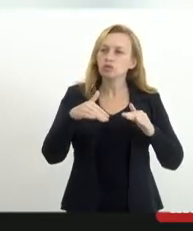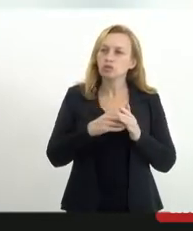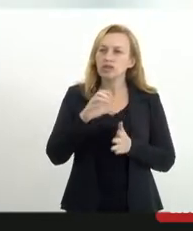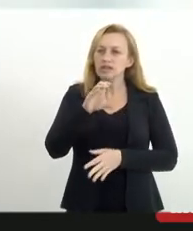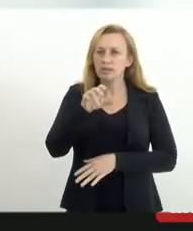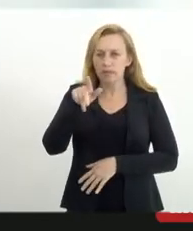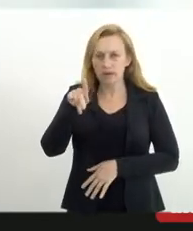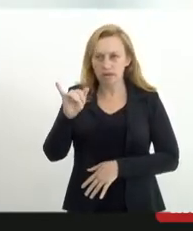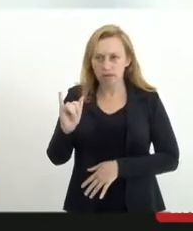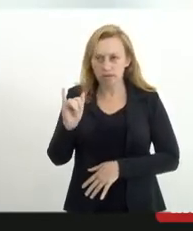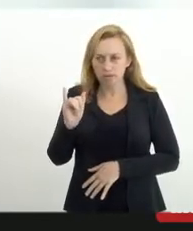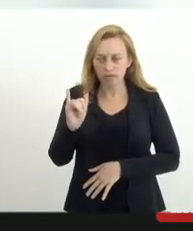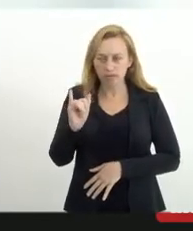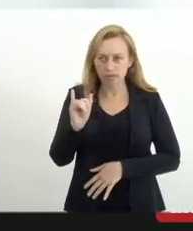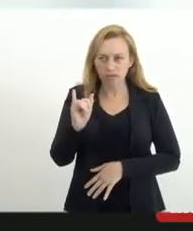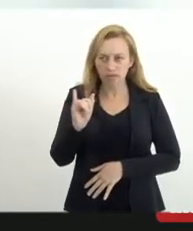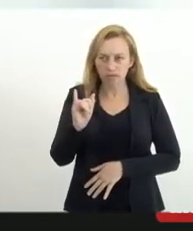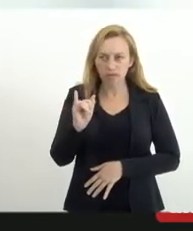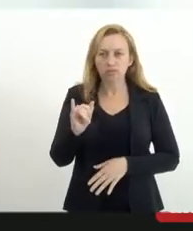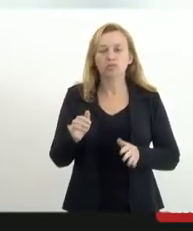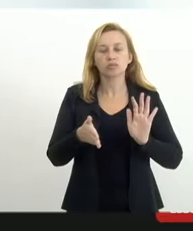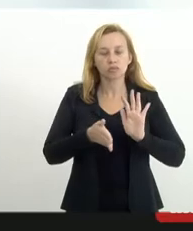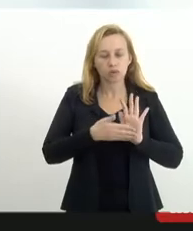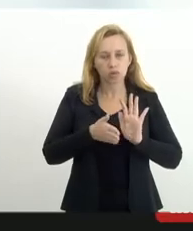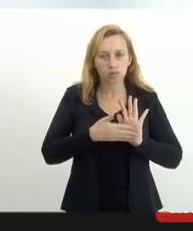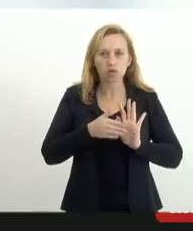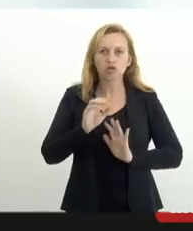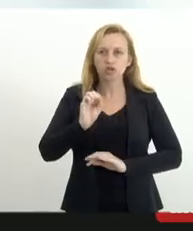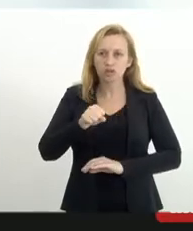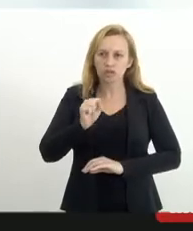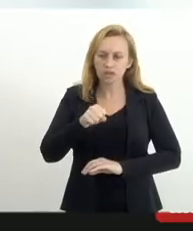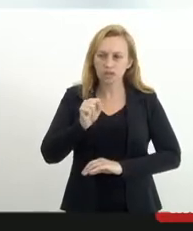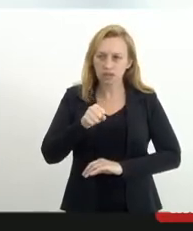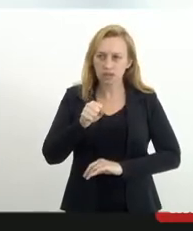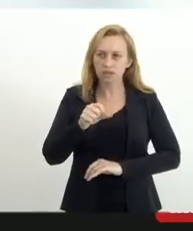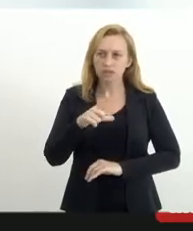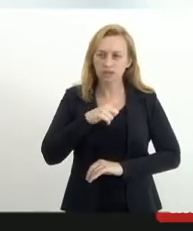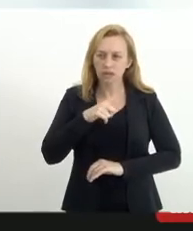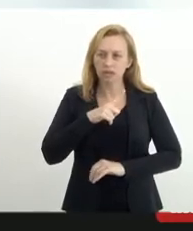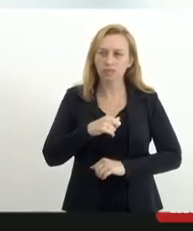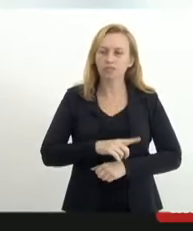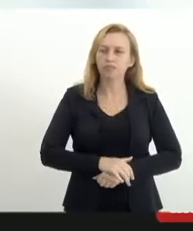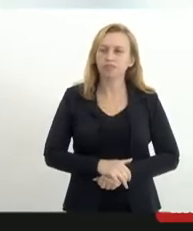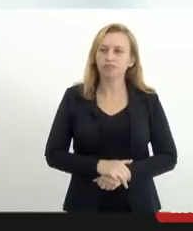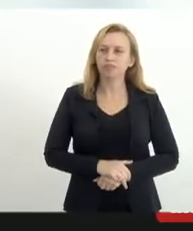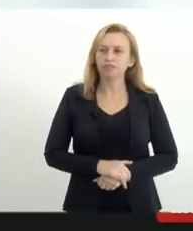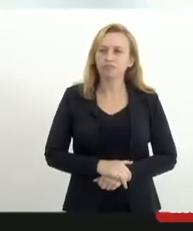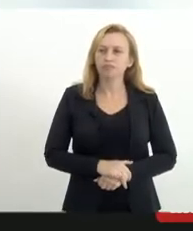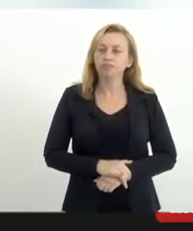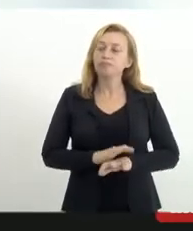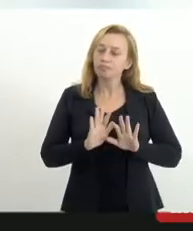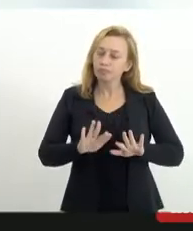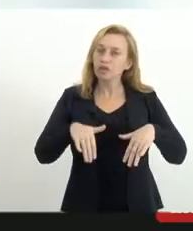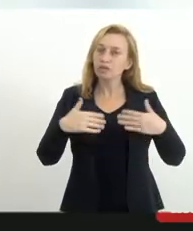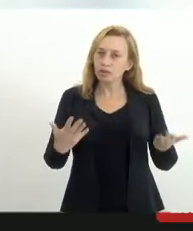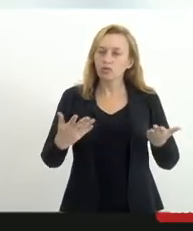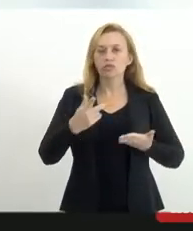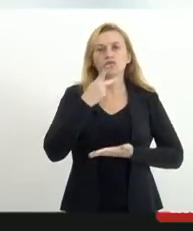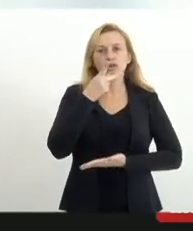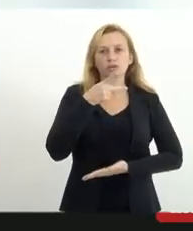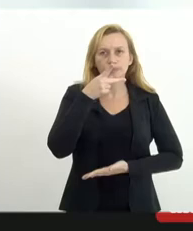CPI, quiçá até propor algumas tipificações. Então, eu diria